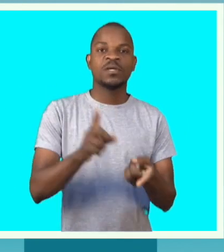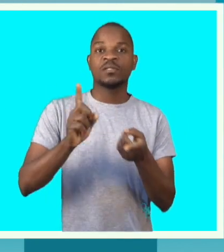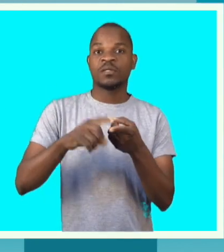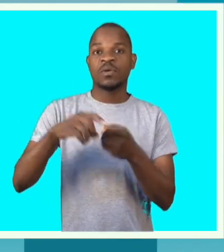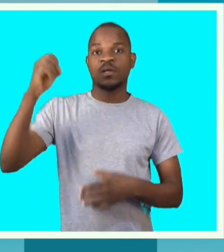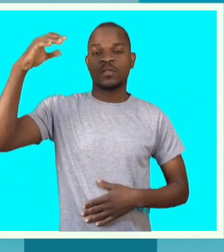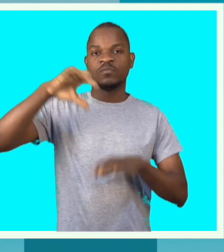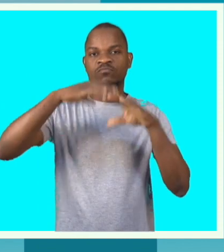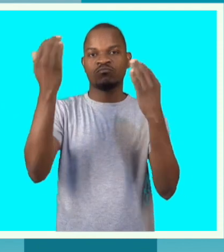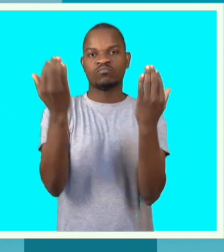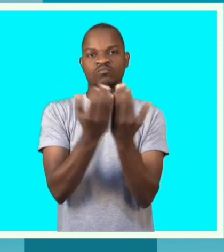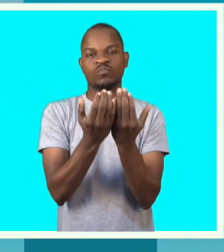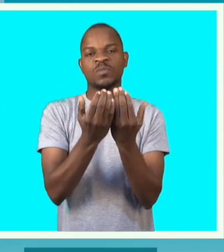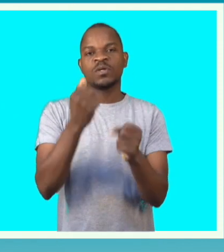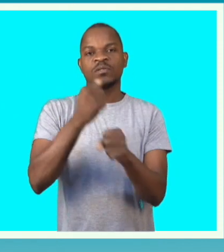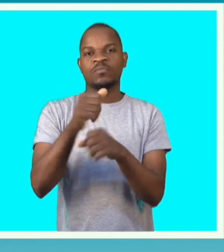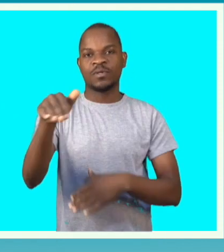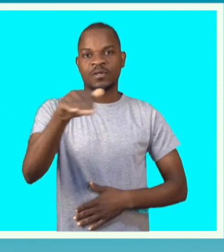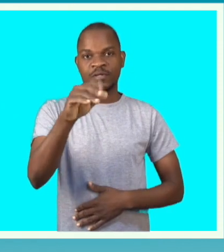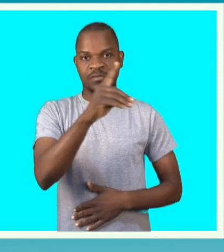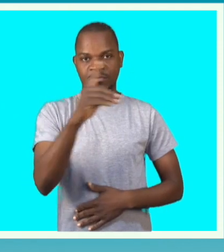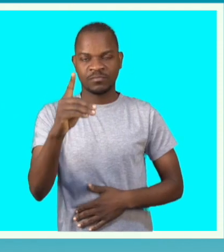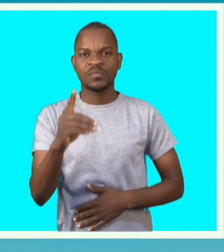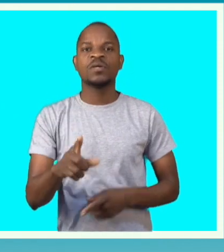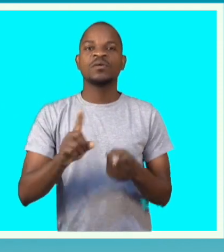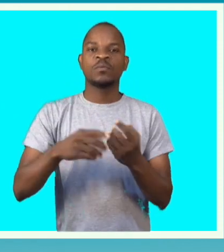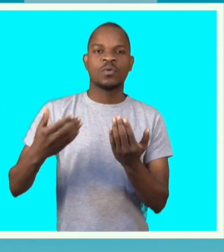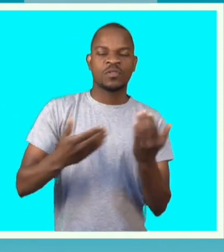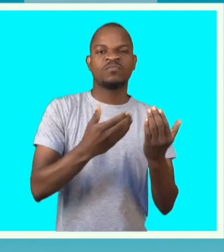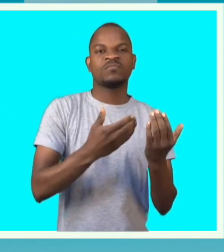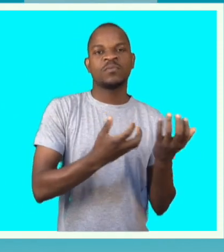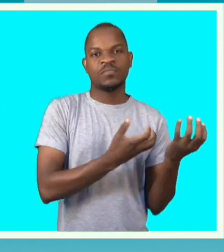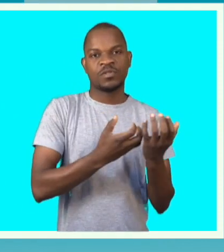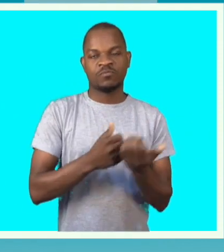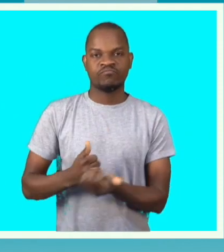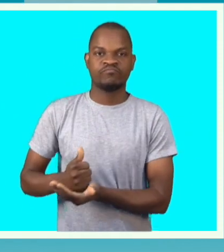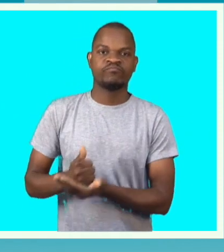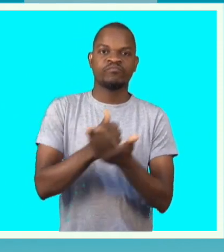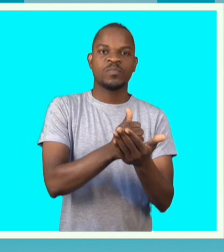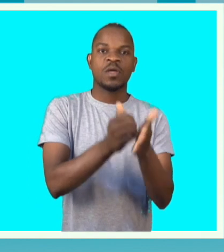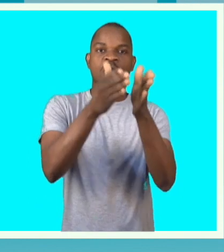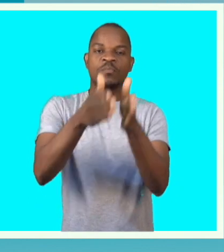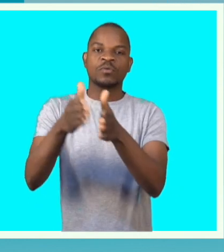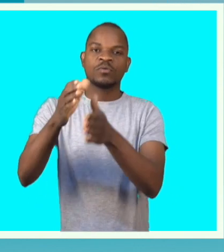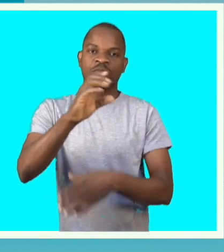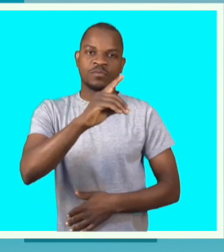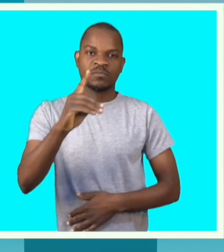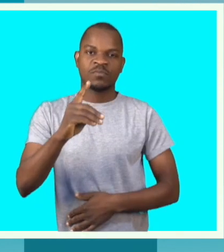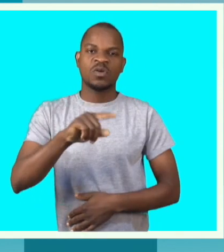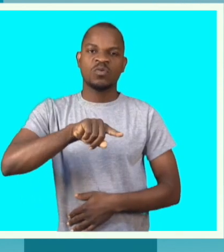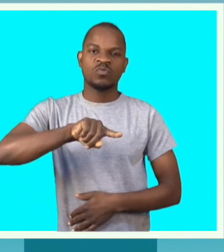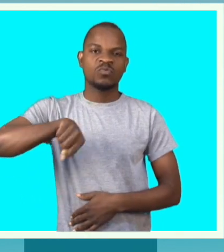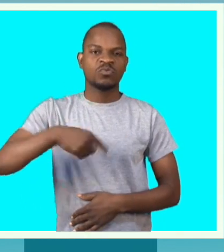que ela trabalha na área de deficiência e a Unicef tem o seu mandato também a apoiar as pessoas com deficiência. Então estabelecemos essa